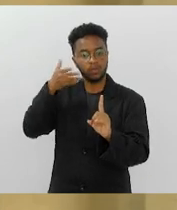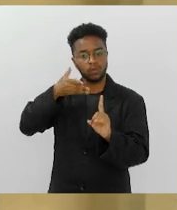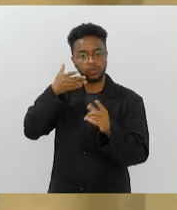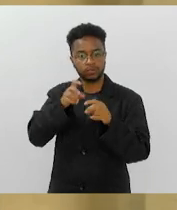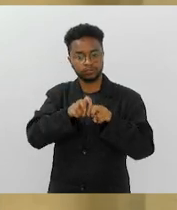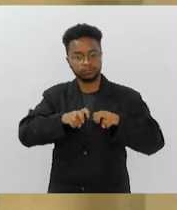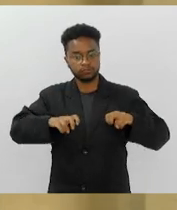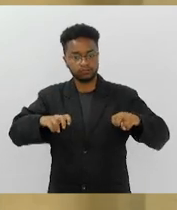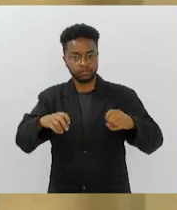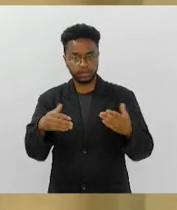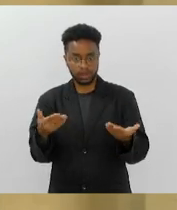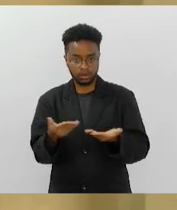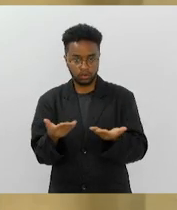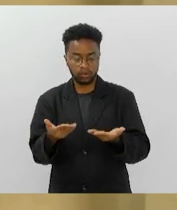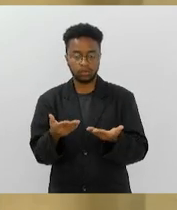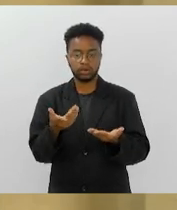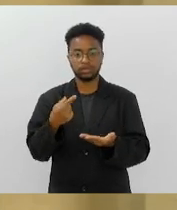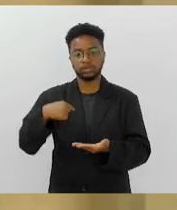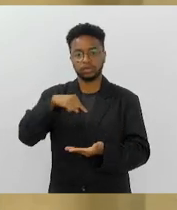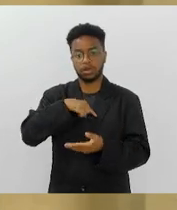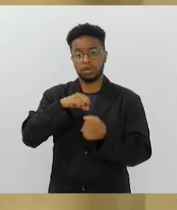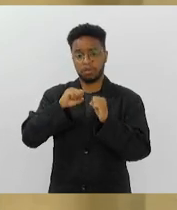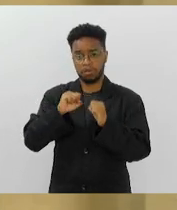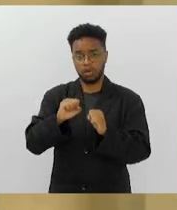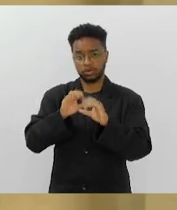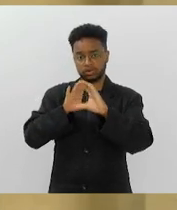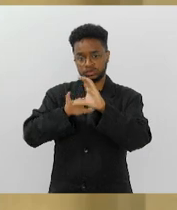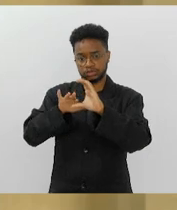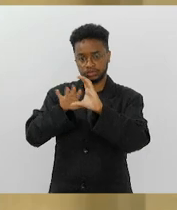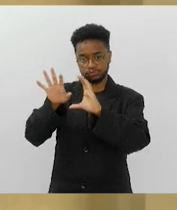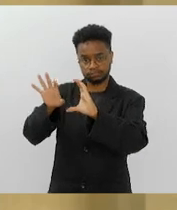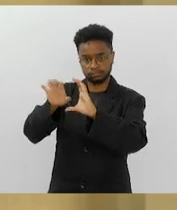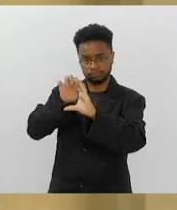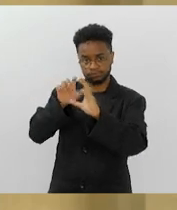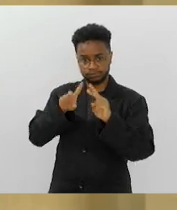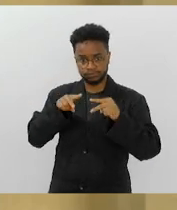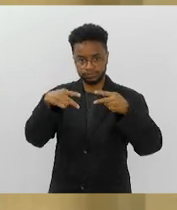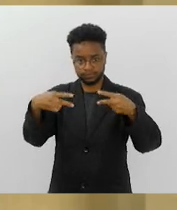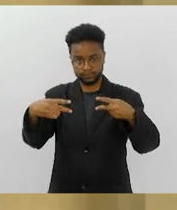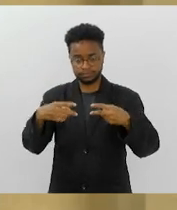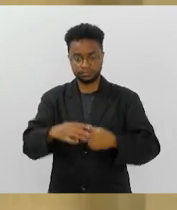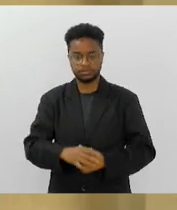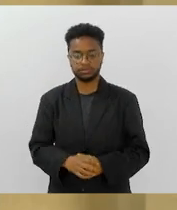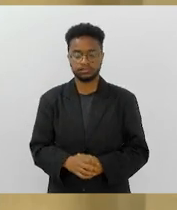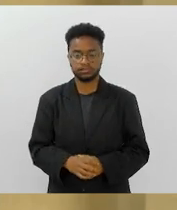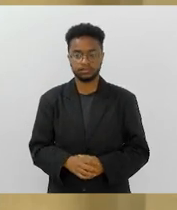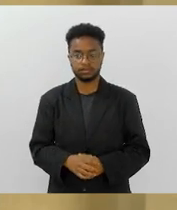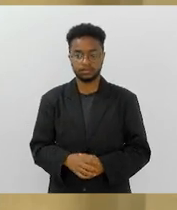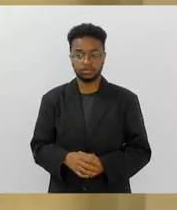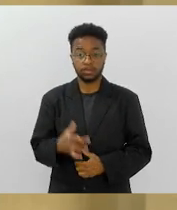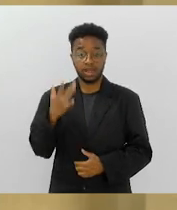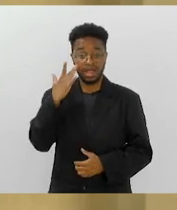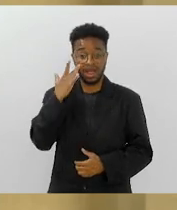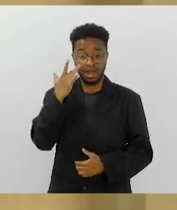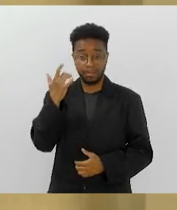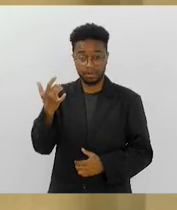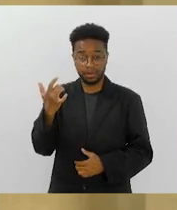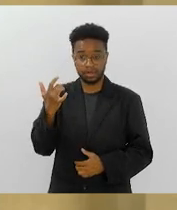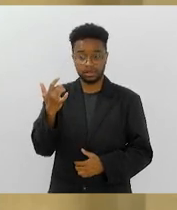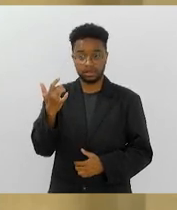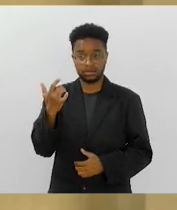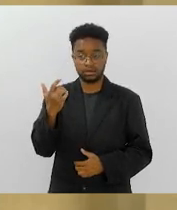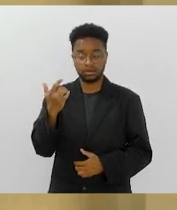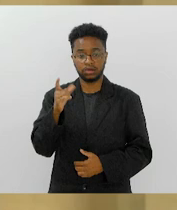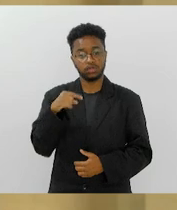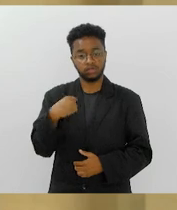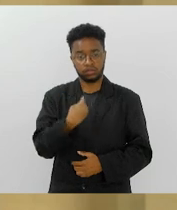pode copiando o link através do QR Code. Amanhã, no primeiro momento, a gente repete esse procedimento,